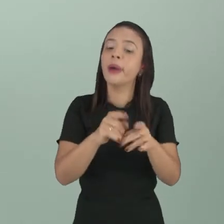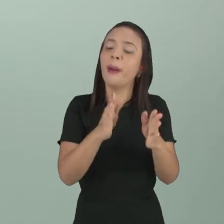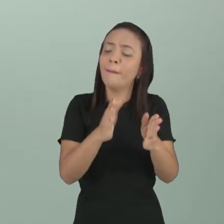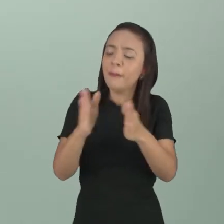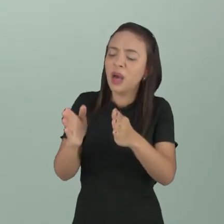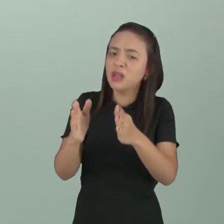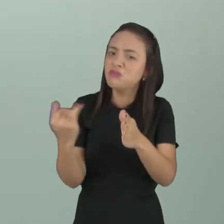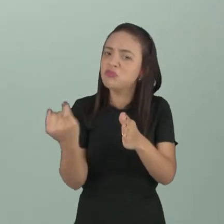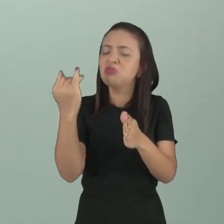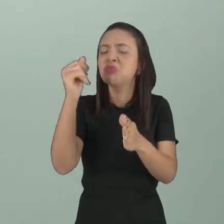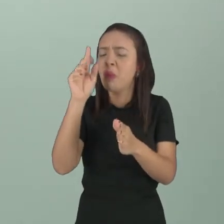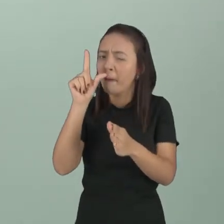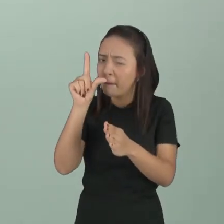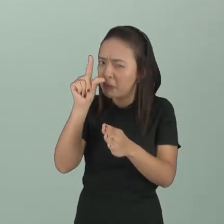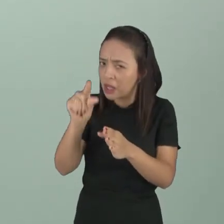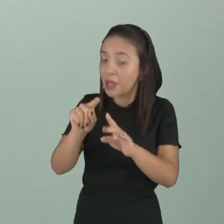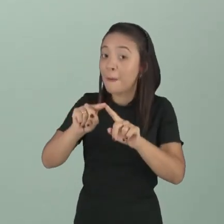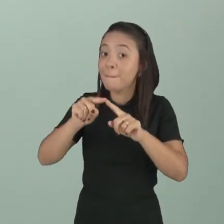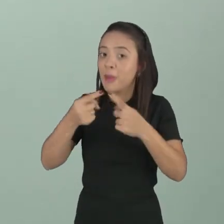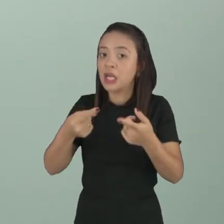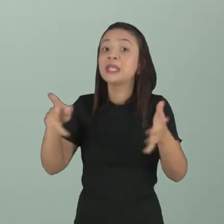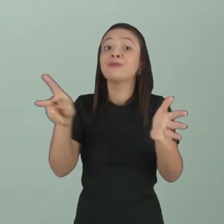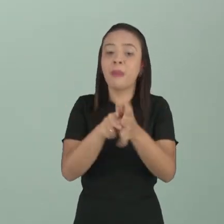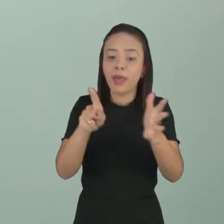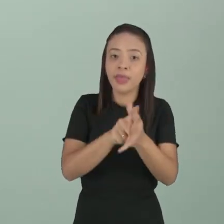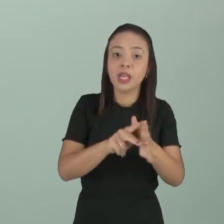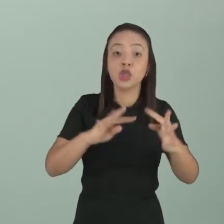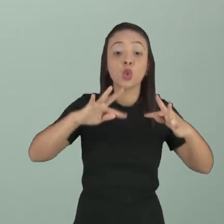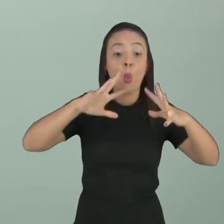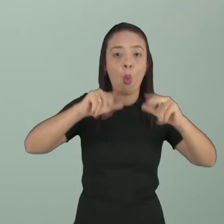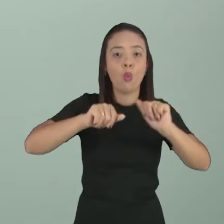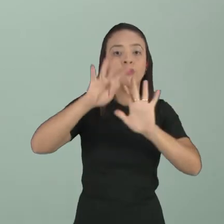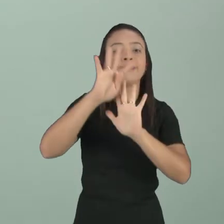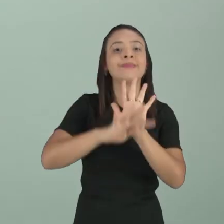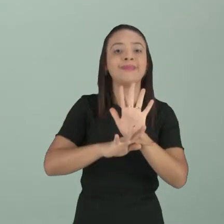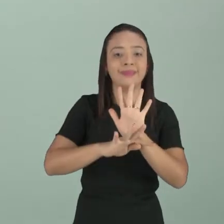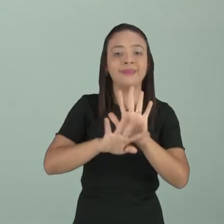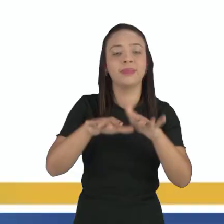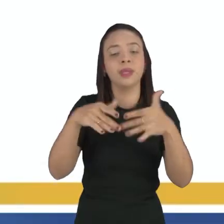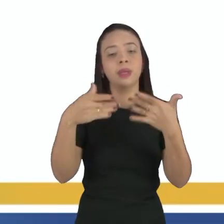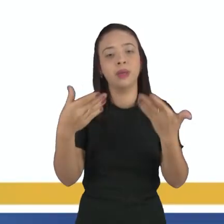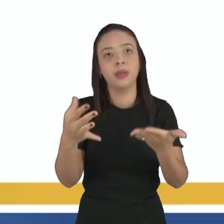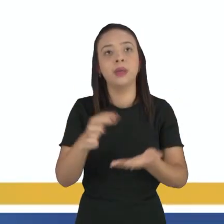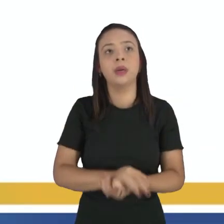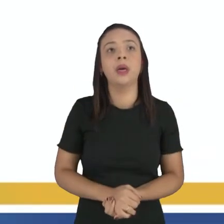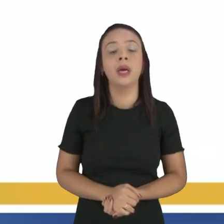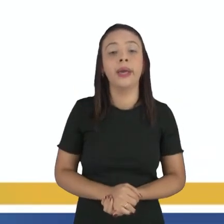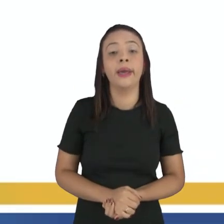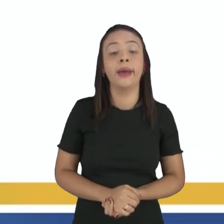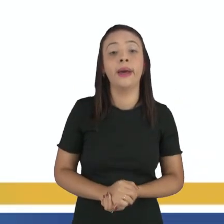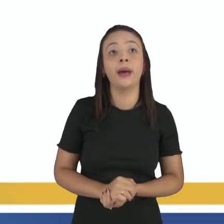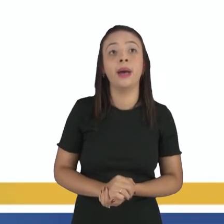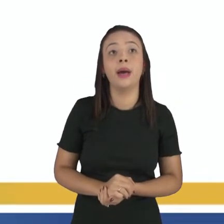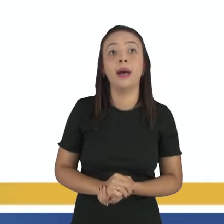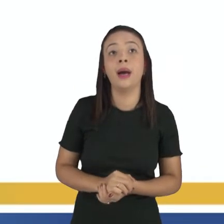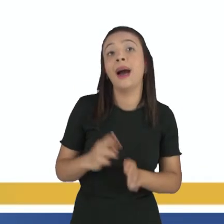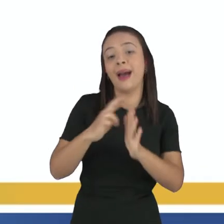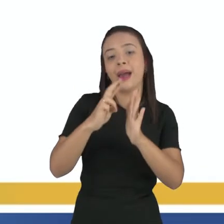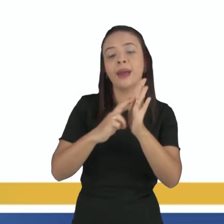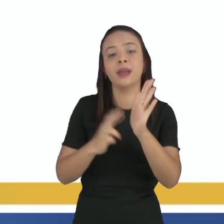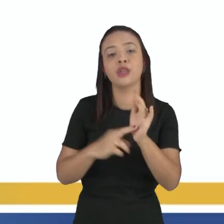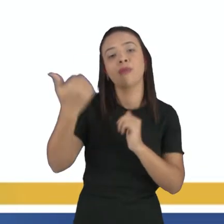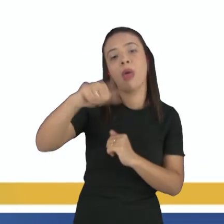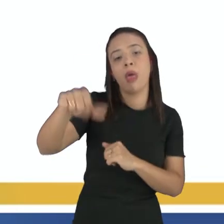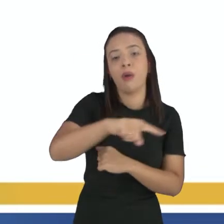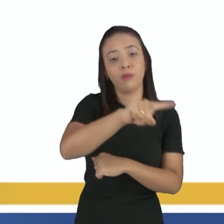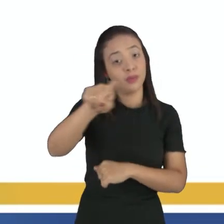parte que não é tão importante mas ficou um põe um todo tá bom essa aqui é o critério que os professores avaliam vocês